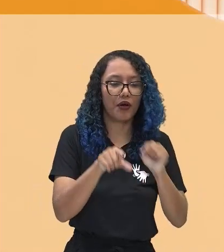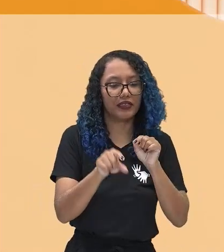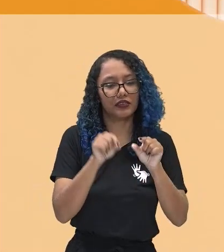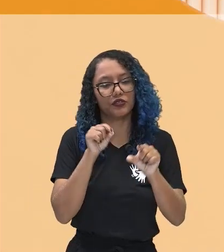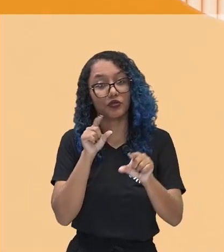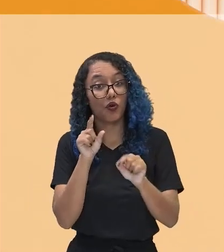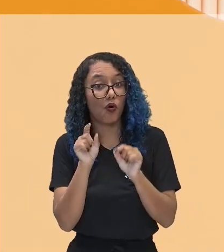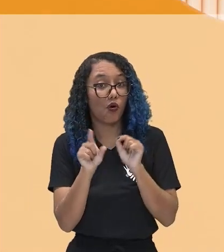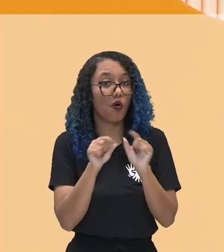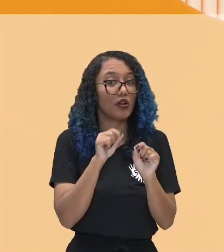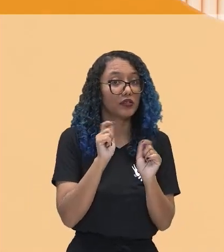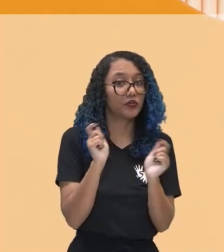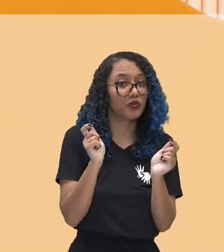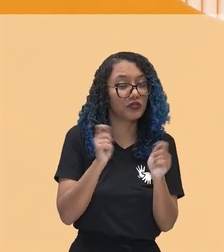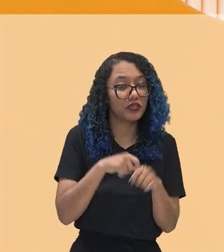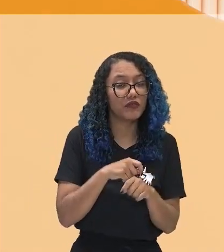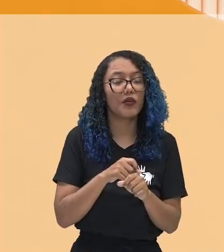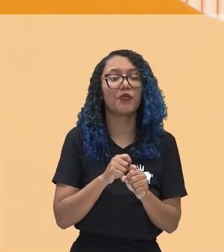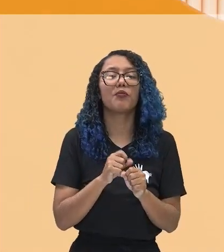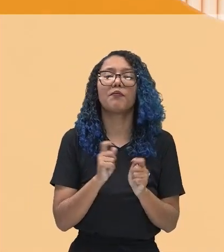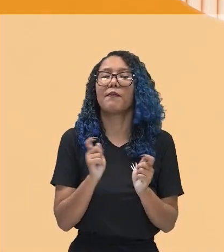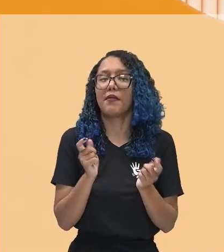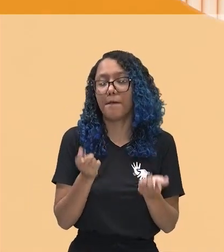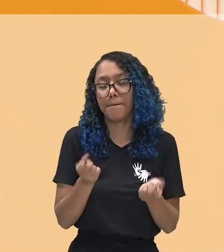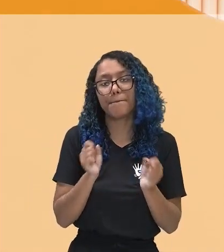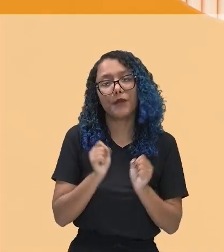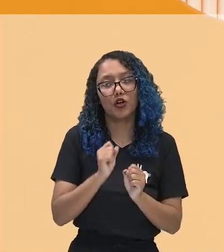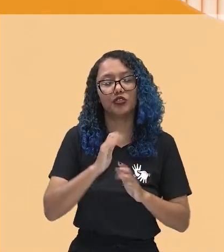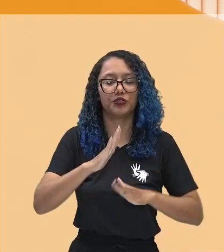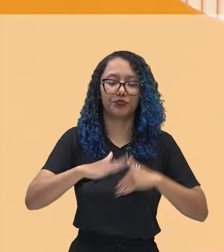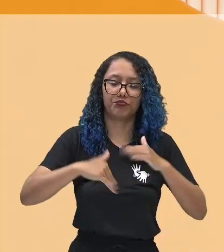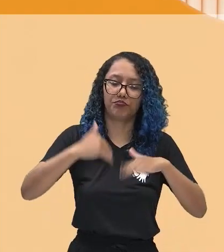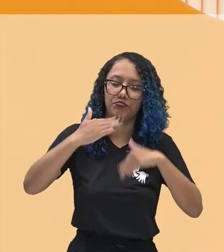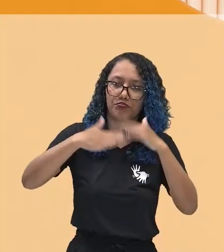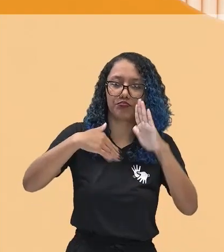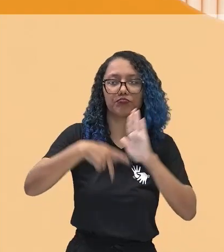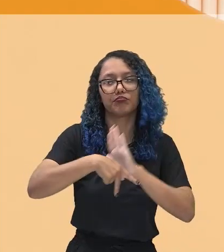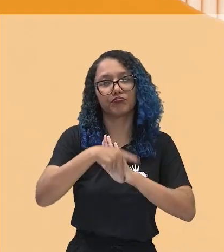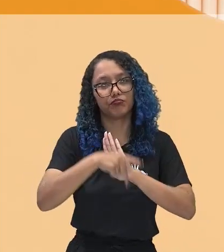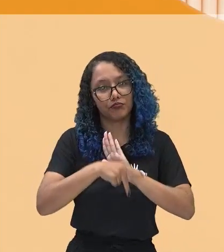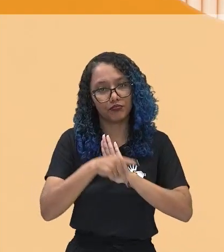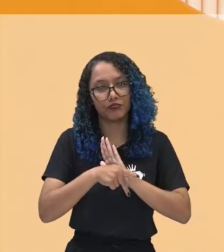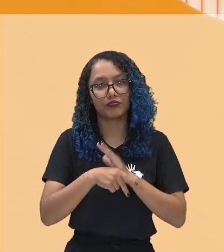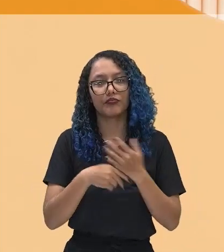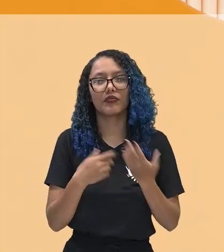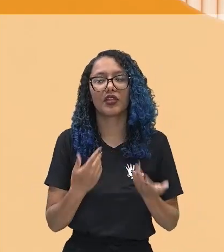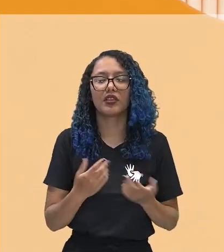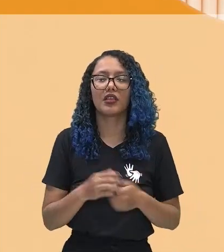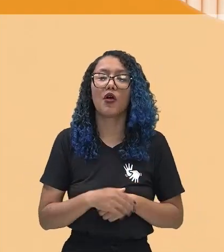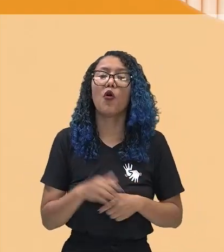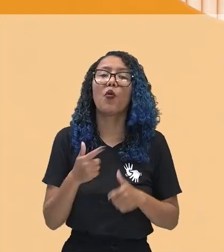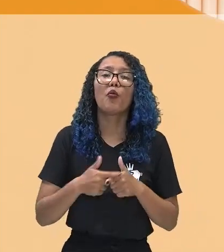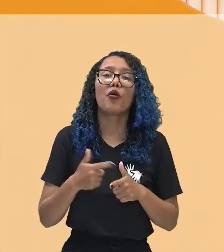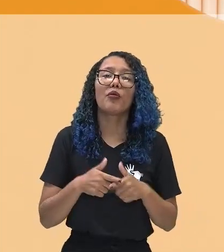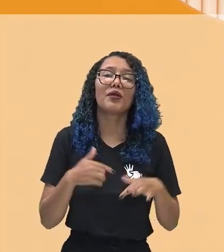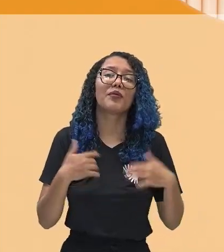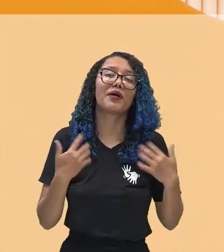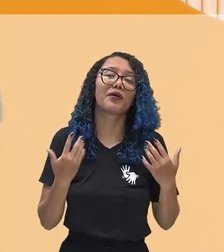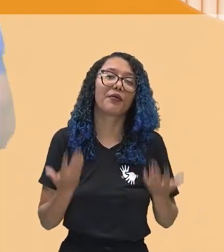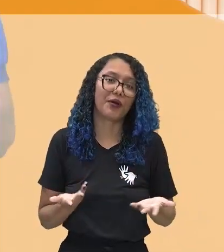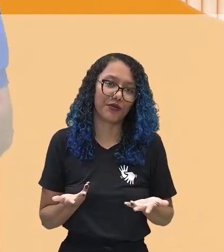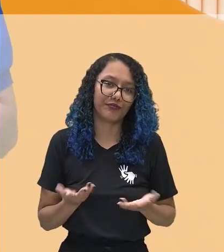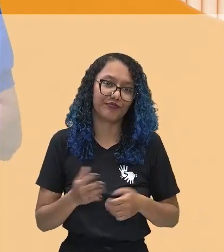aparecem, construir esse meu projeto. Qual é o grande problema da construção desse projeto? Estar ali na